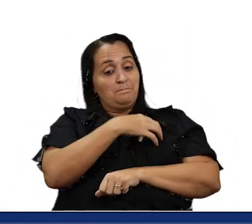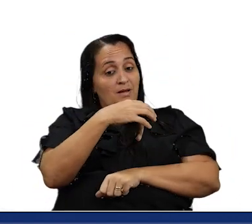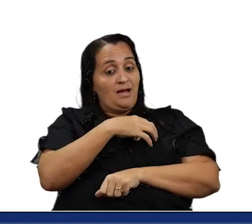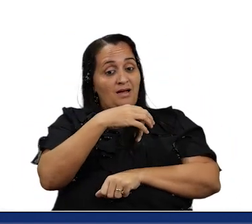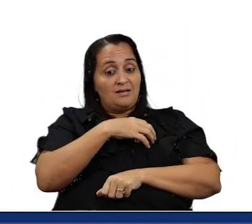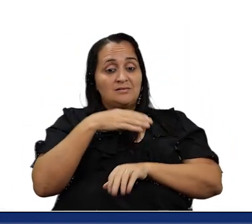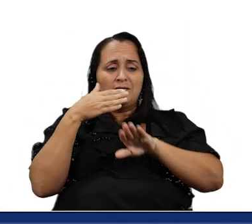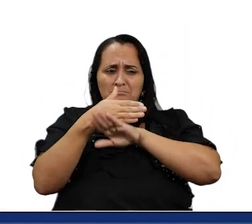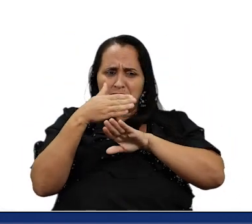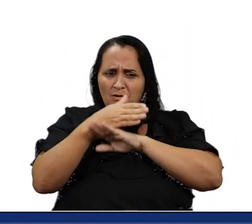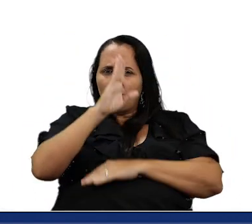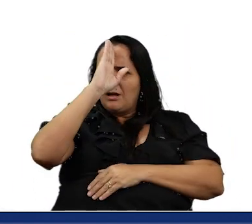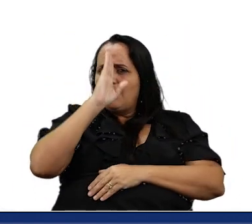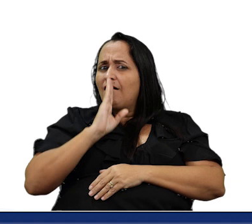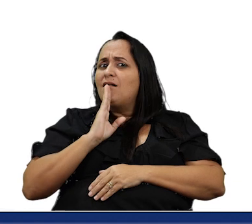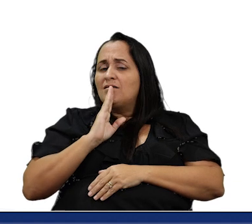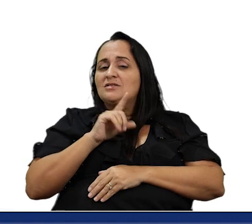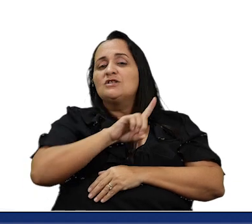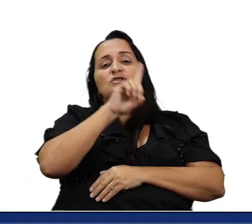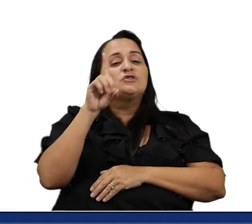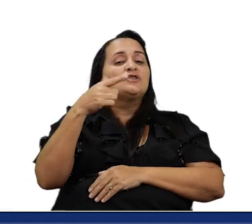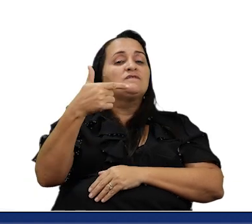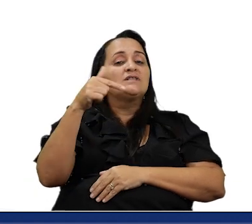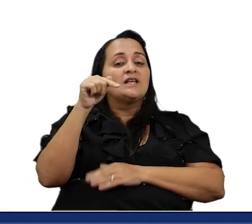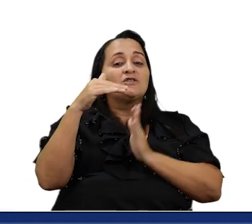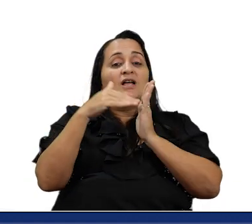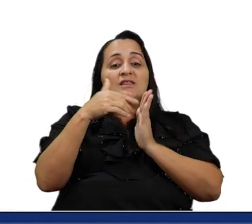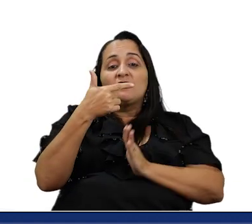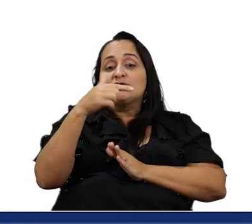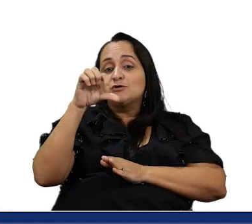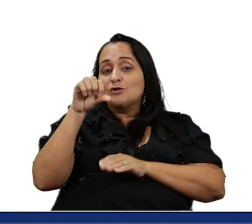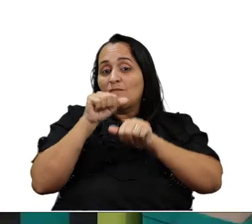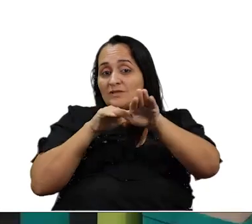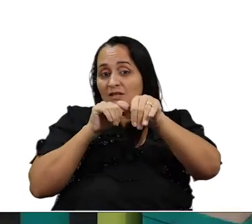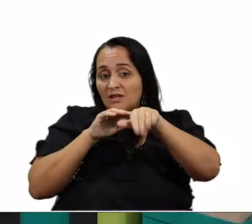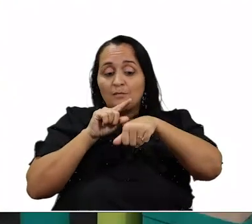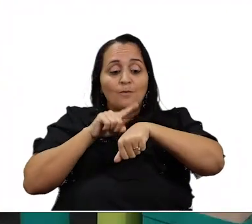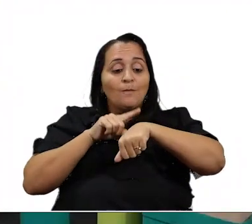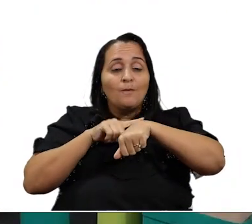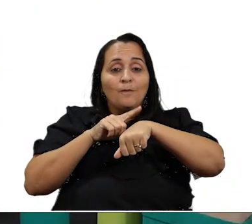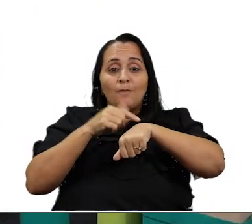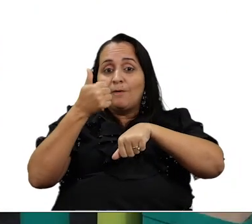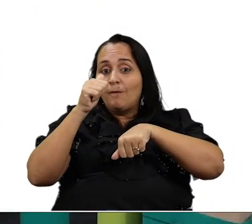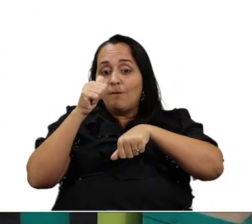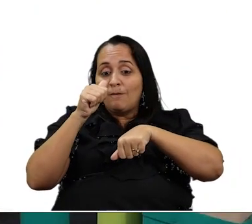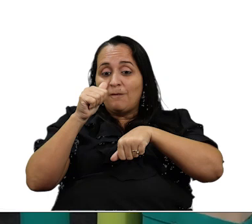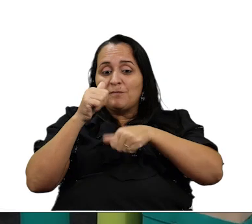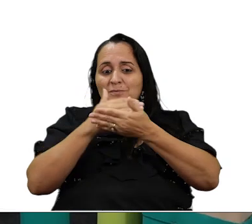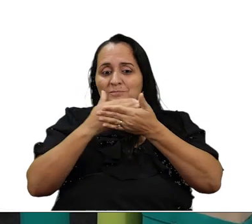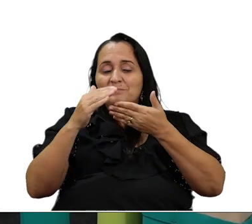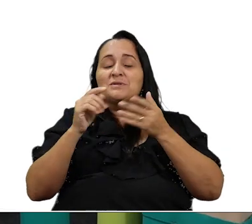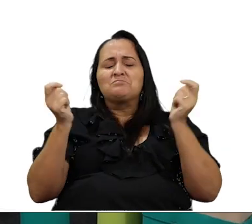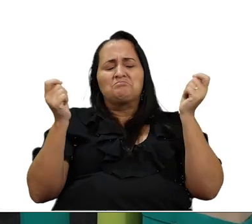dias 27 e 29 de setembro, das 11 às 18 horas. Muita coisa, né? Que a gente